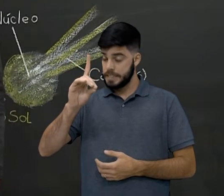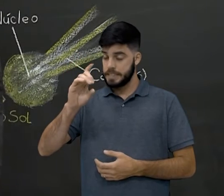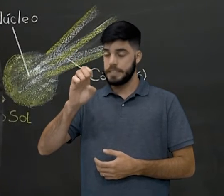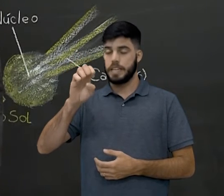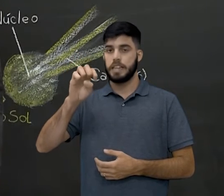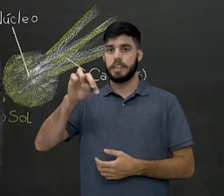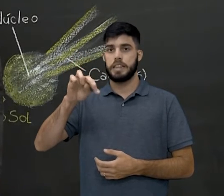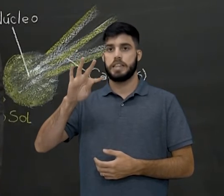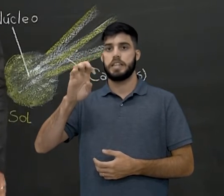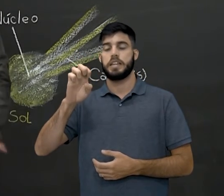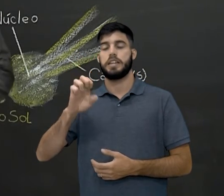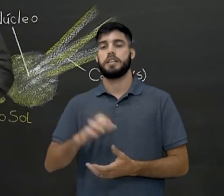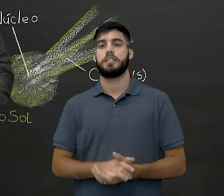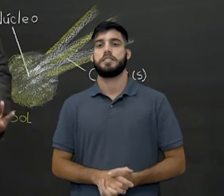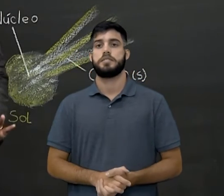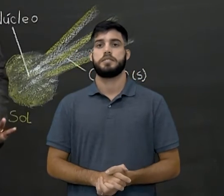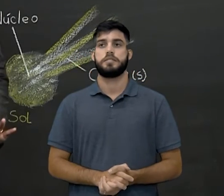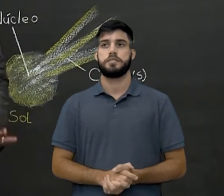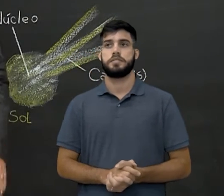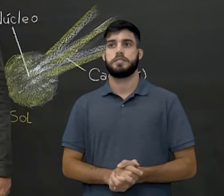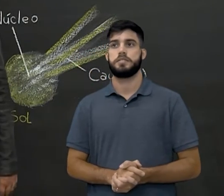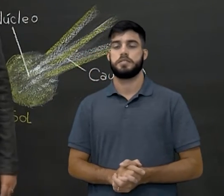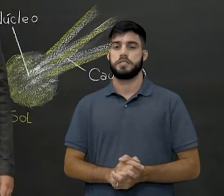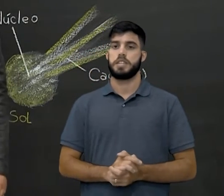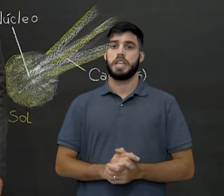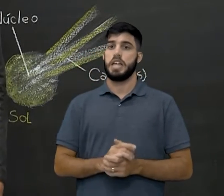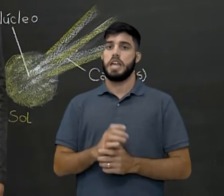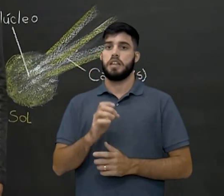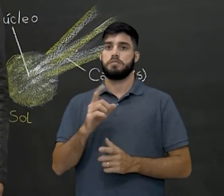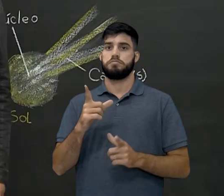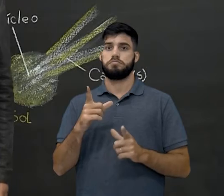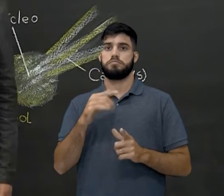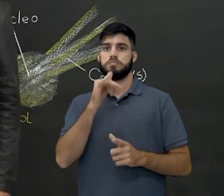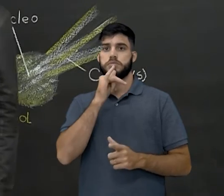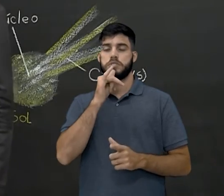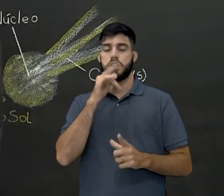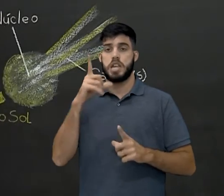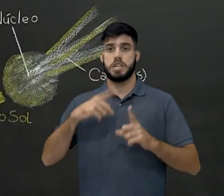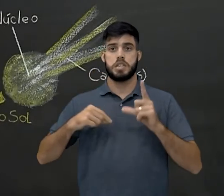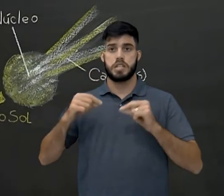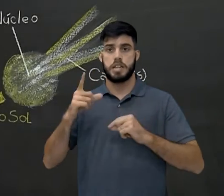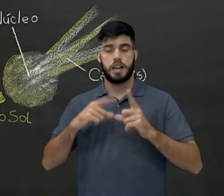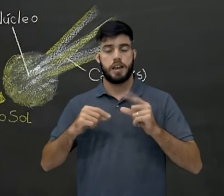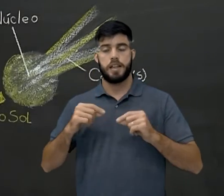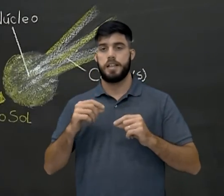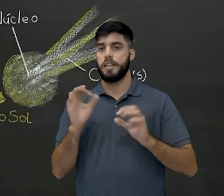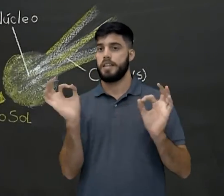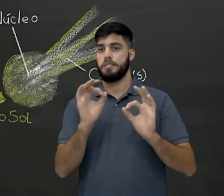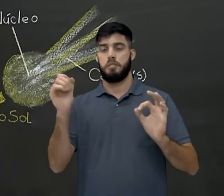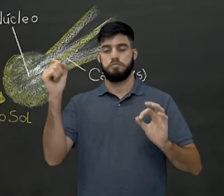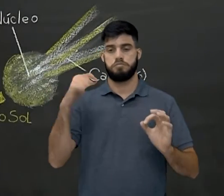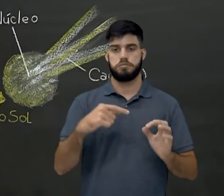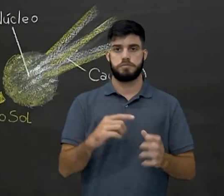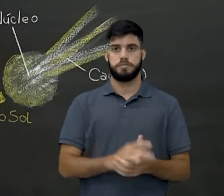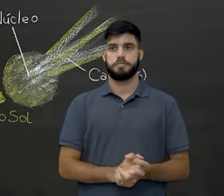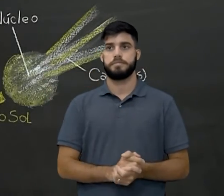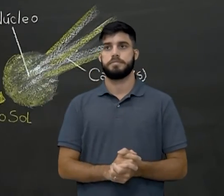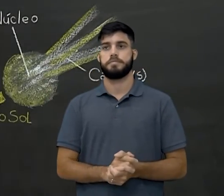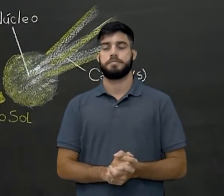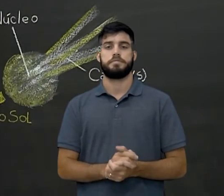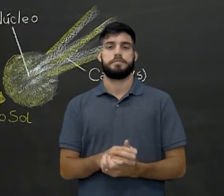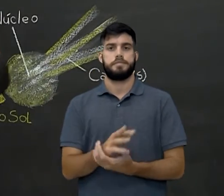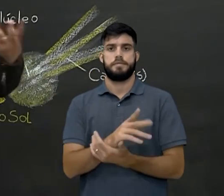distância absurda da Terra. Então, fora de cogitação. Estrela cadente, na verdade, é um meteoro. Centenas